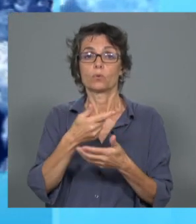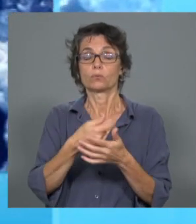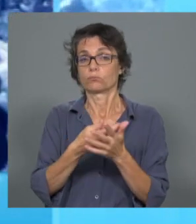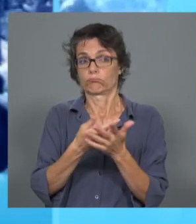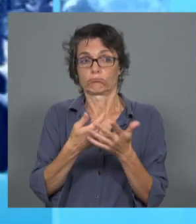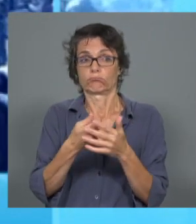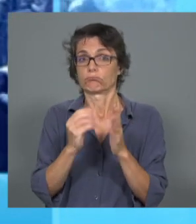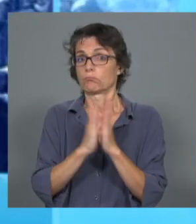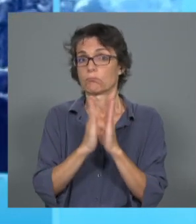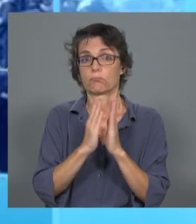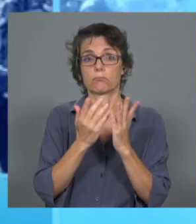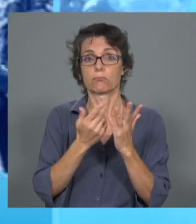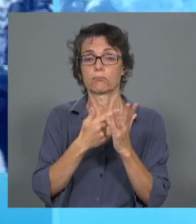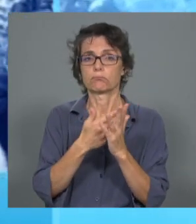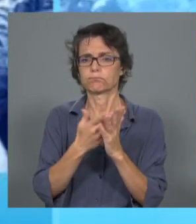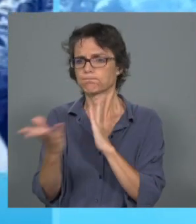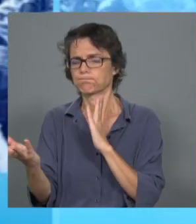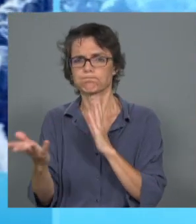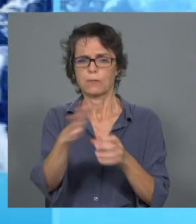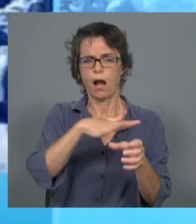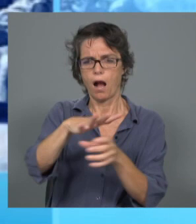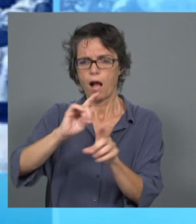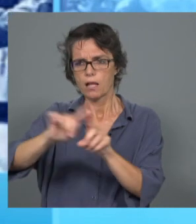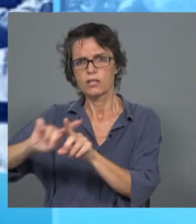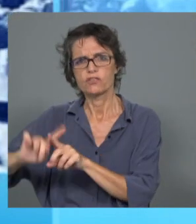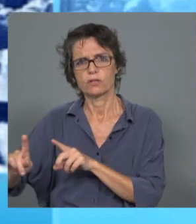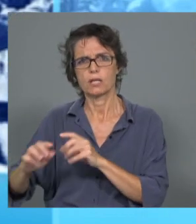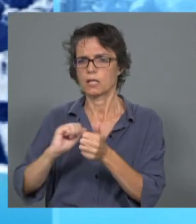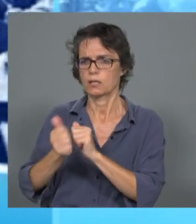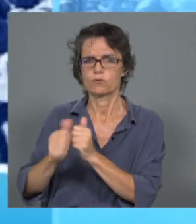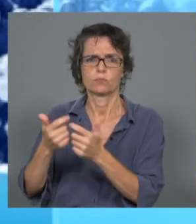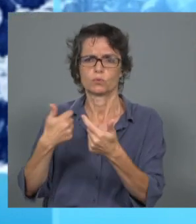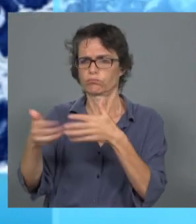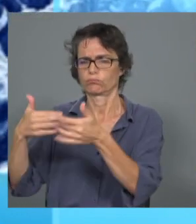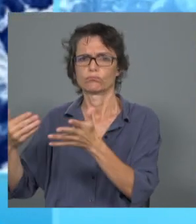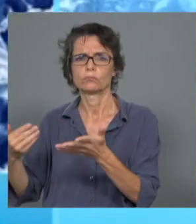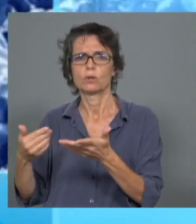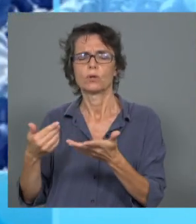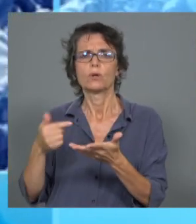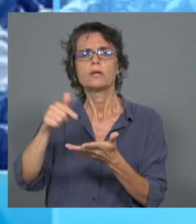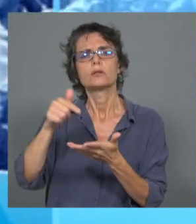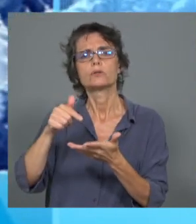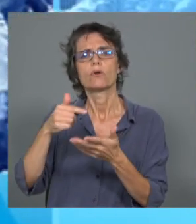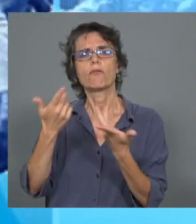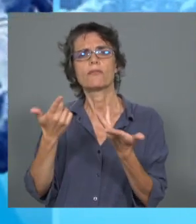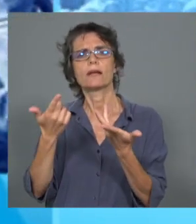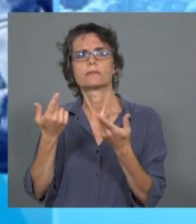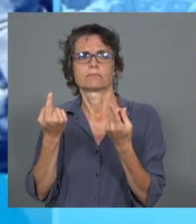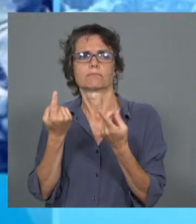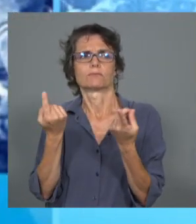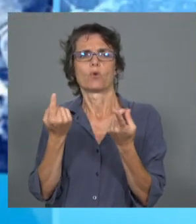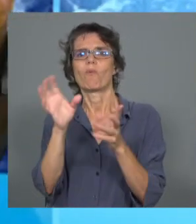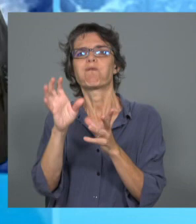religiosas, laicas, desportivas, o que for, têm um lado de representação. não é? Quando o Cristiano Ronaldo vem